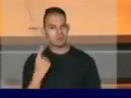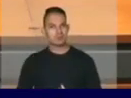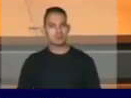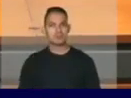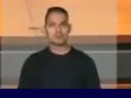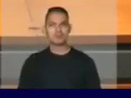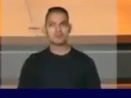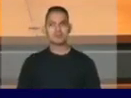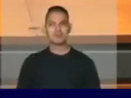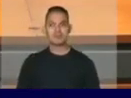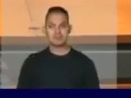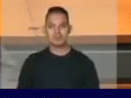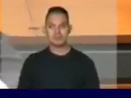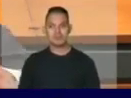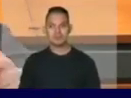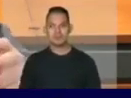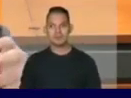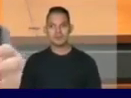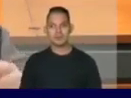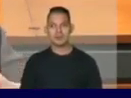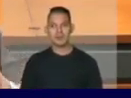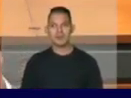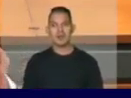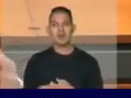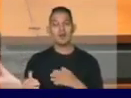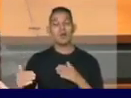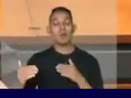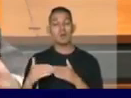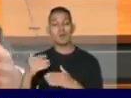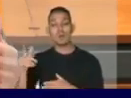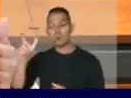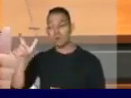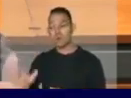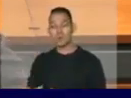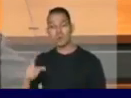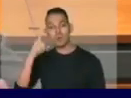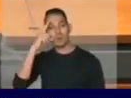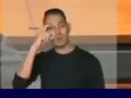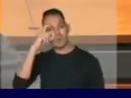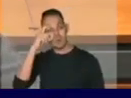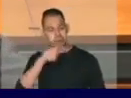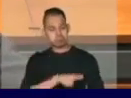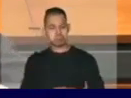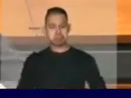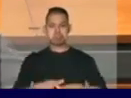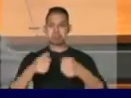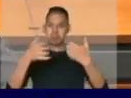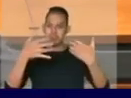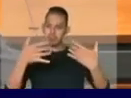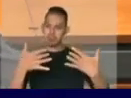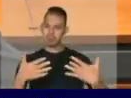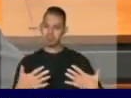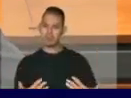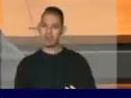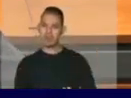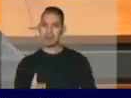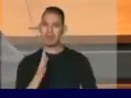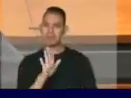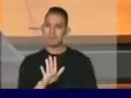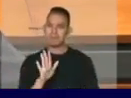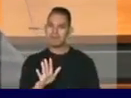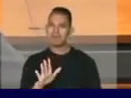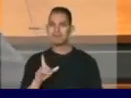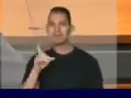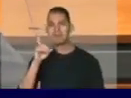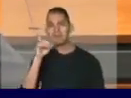E provo, porque o senhor Sérgio se apresenta de maneira muito polida, mas